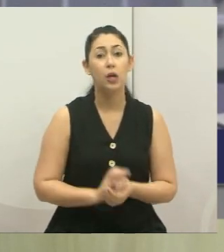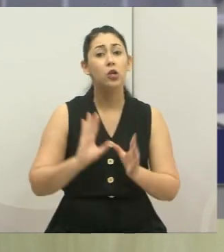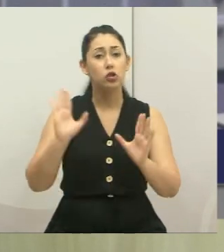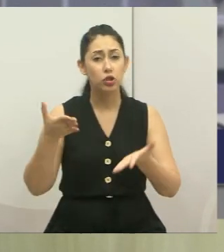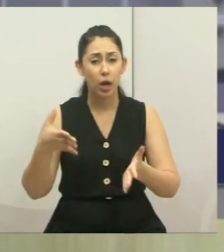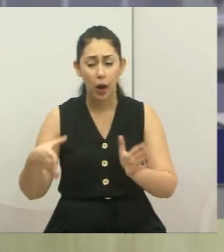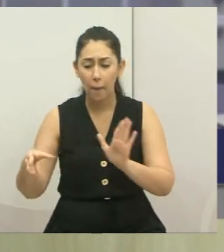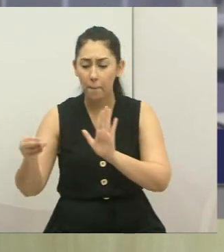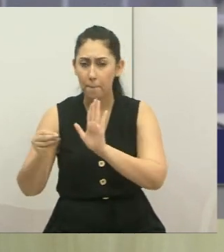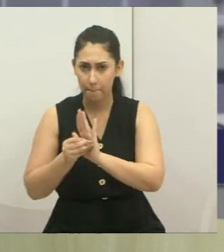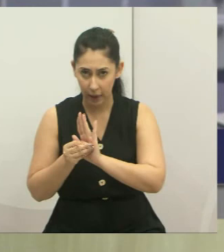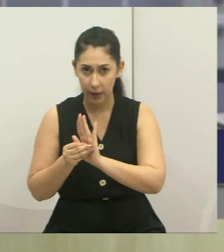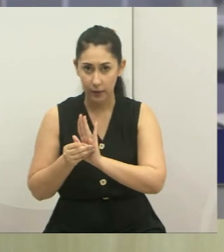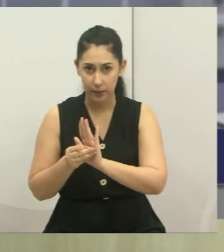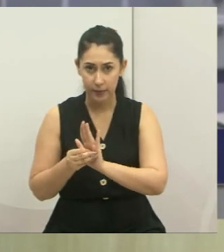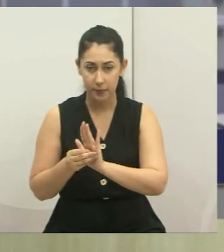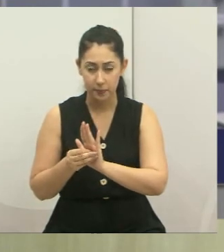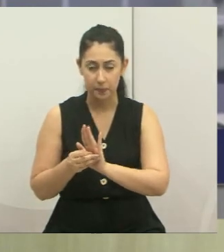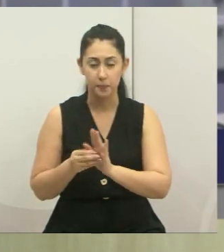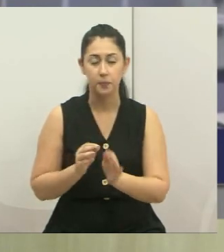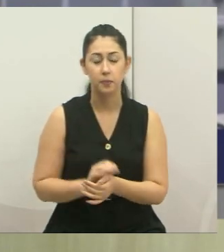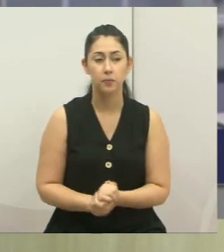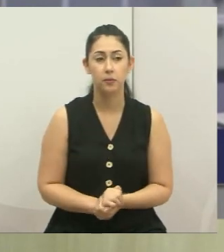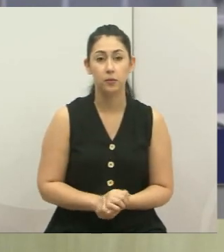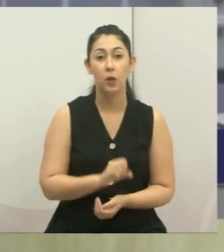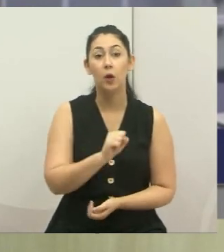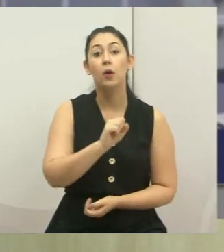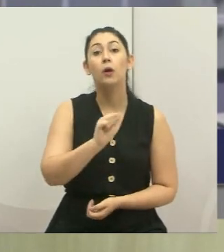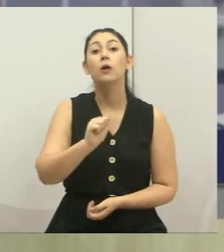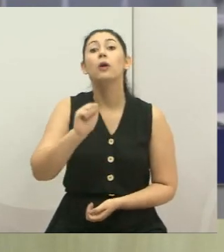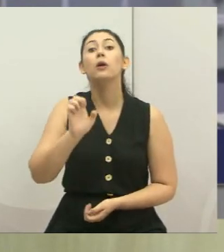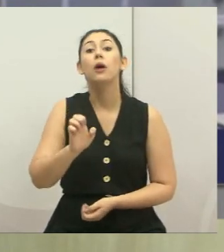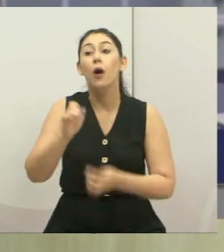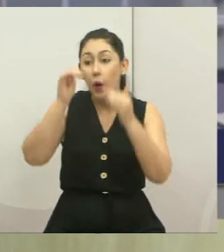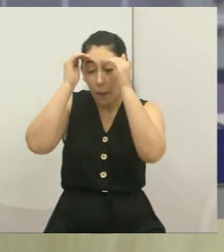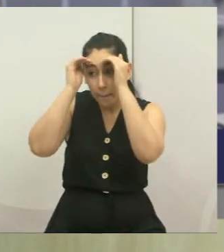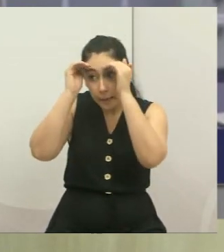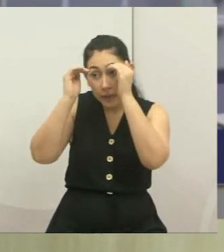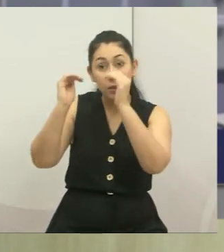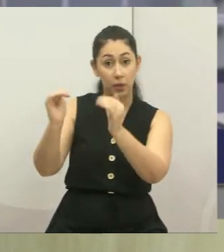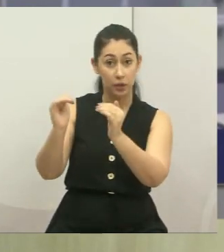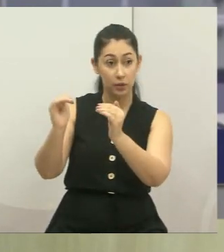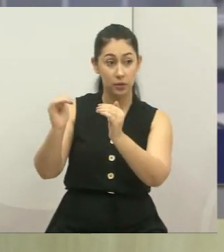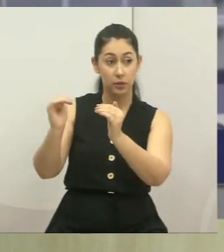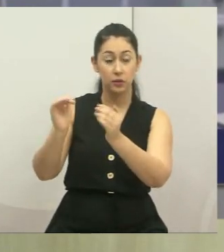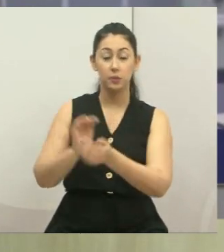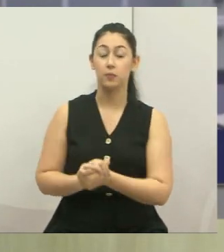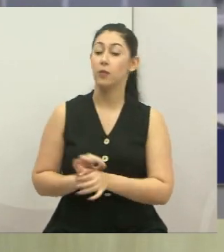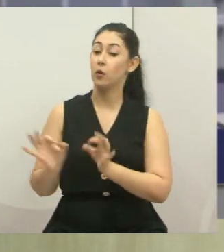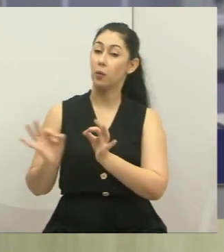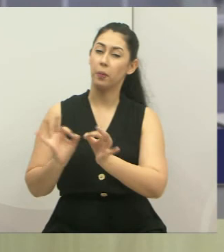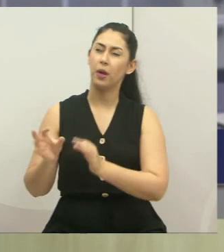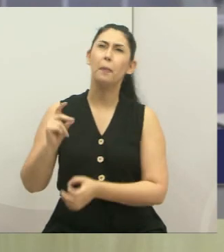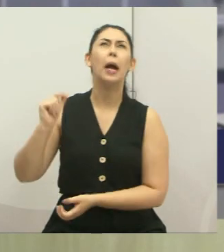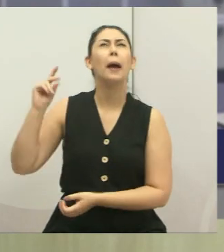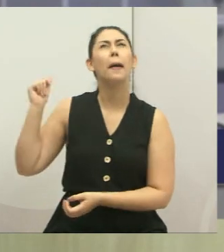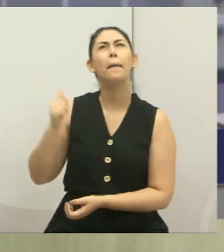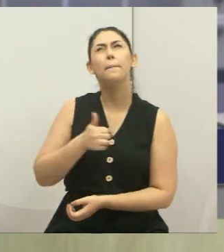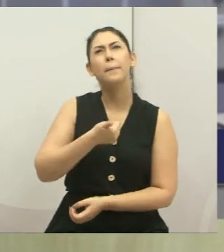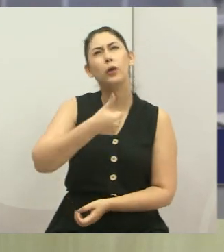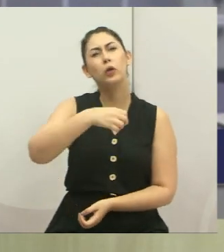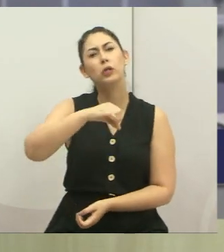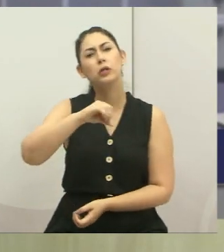constitui o sistema de abastecimento de água. E o SAAI obedece a esse plano, é um plano que já temos desde